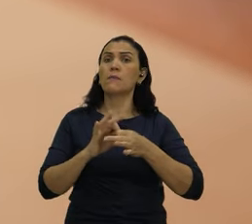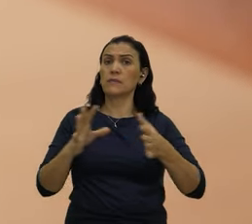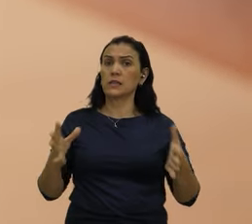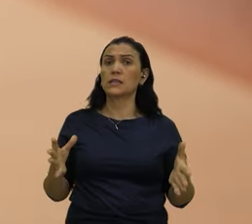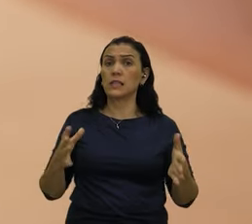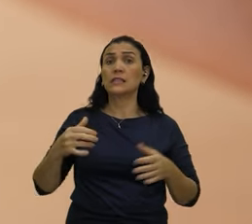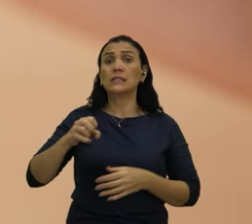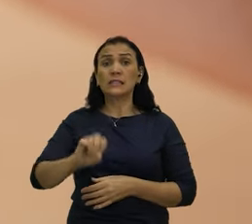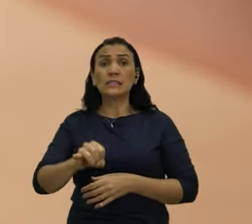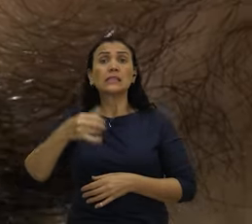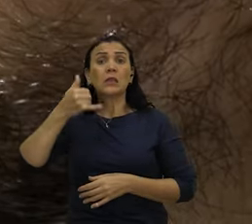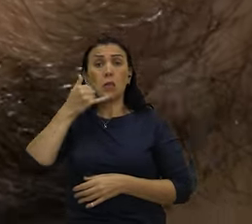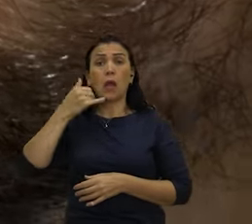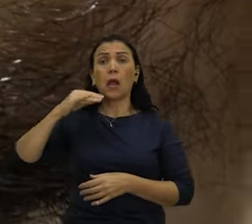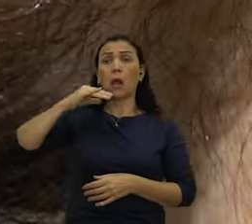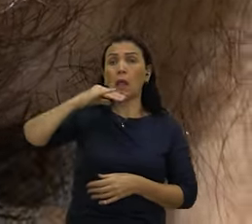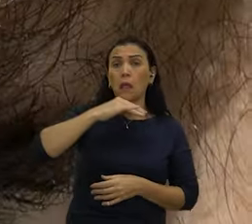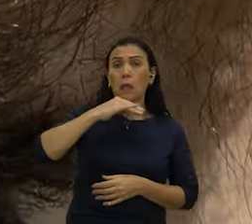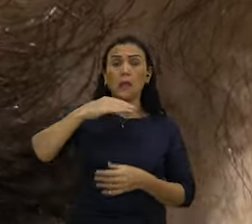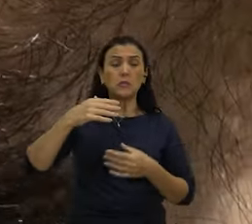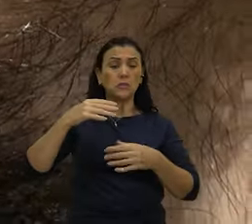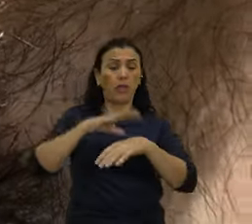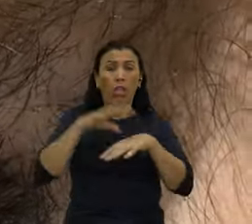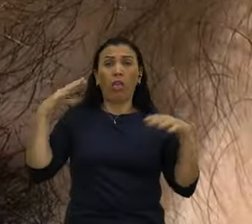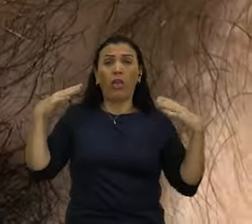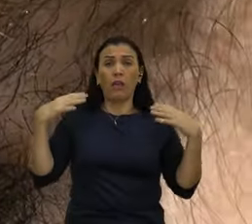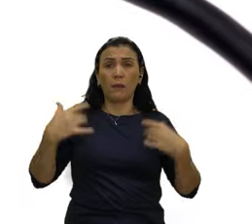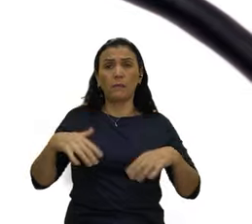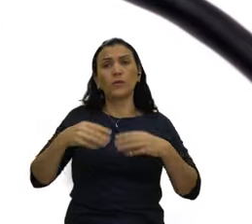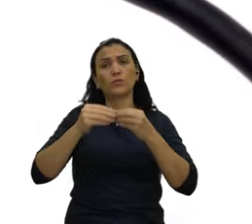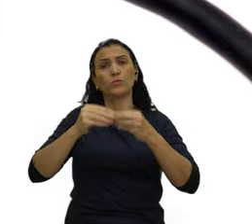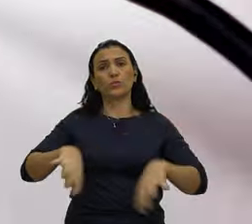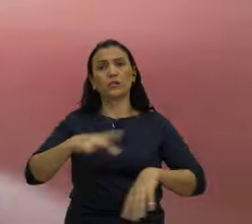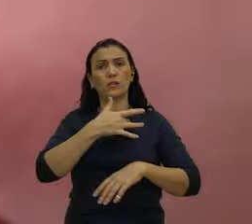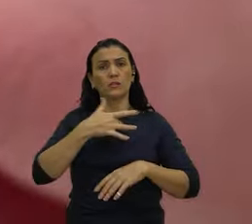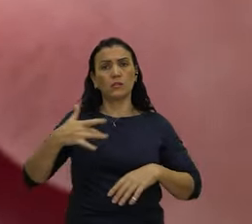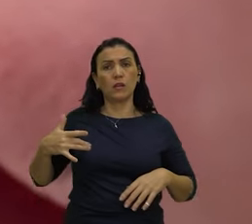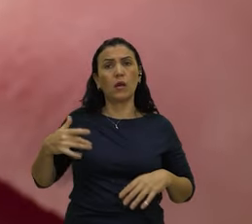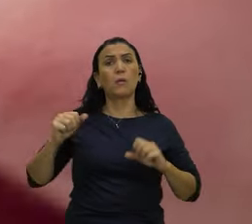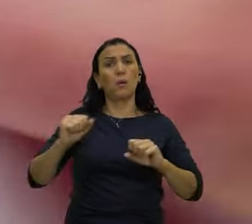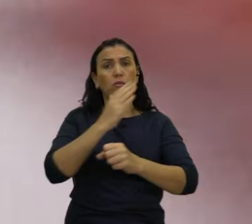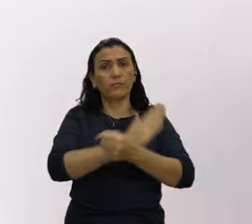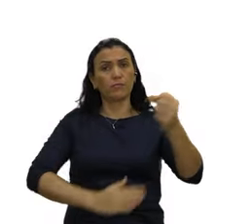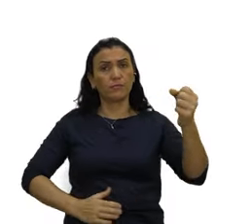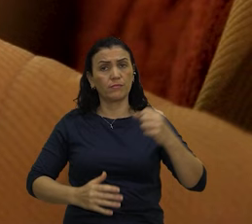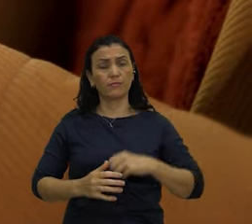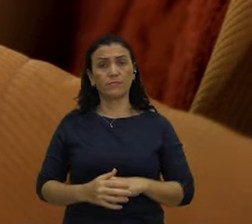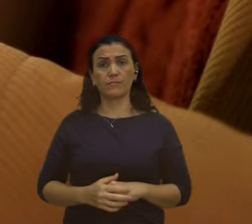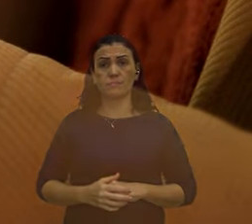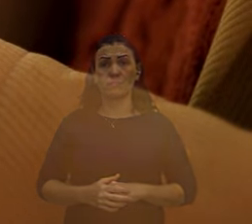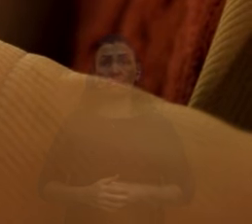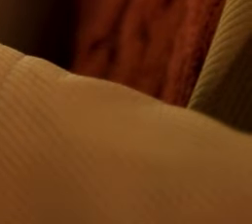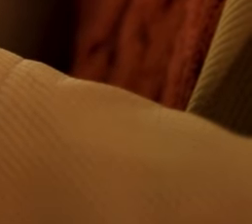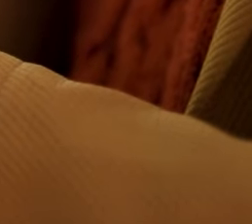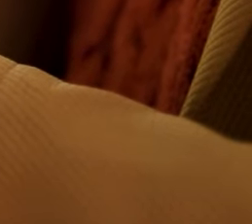celular fique muito quente, queime, e ele pode prejudicar a nossa saúde, a gente pode até se machucar.